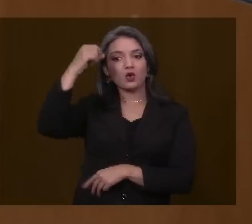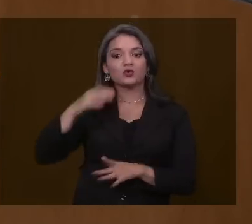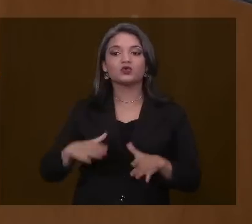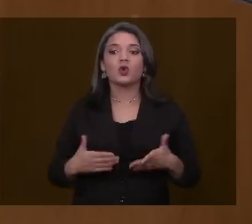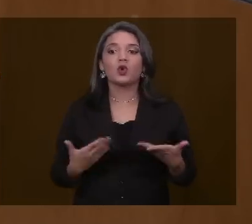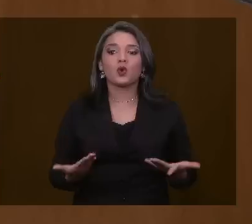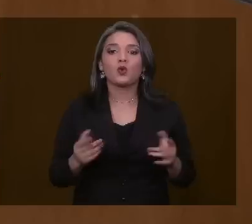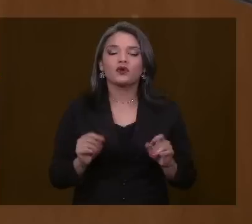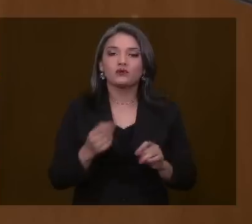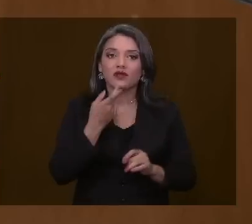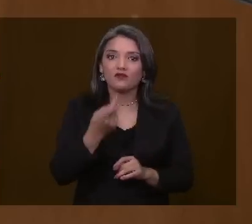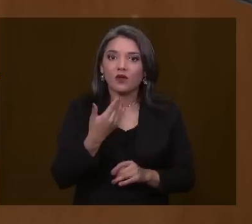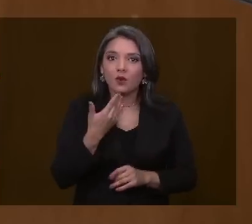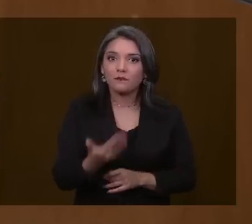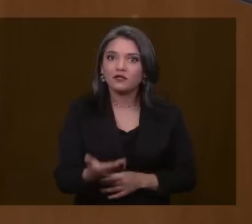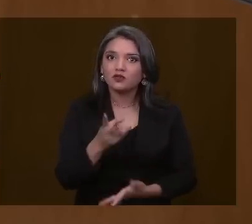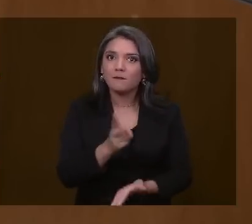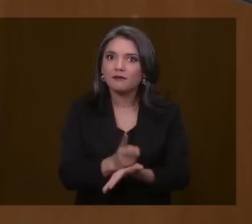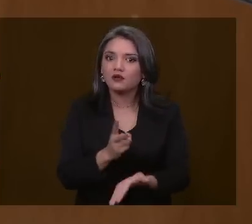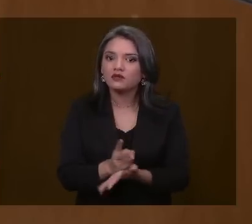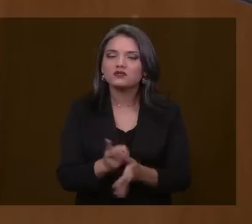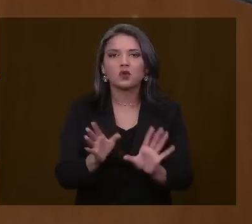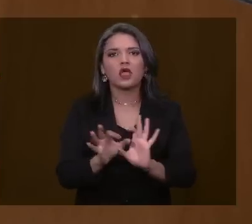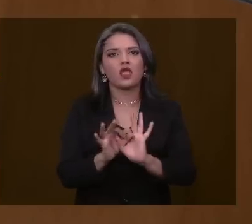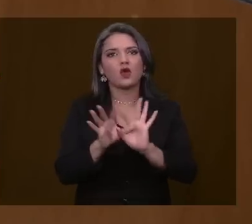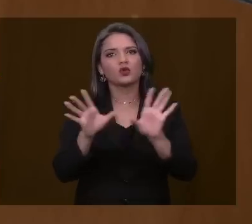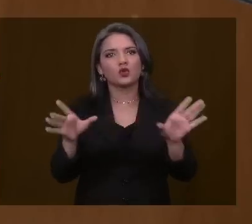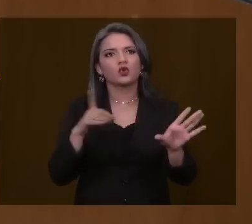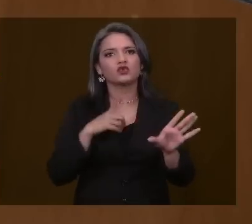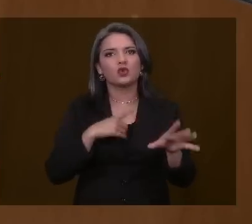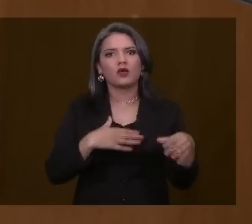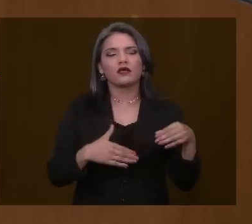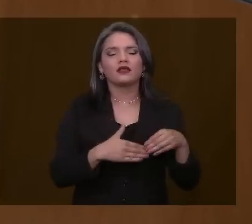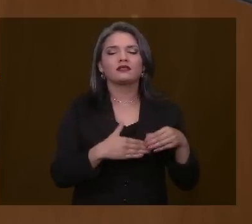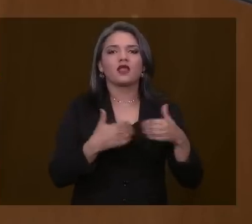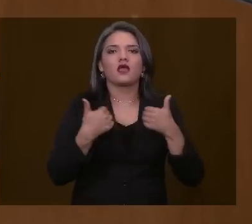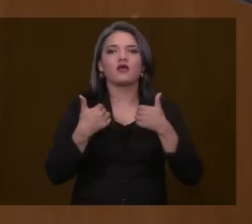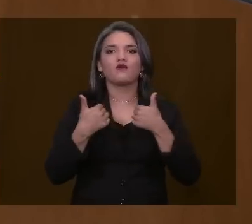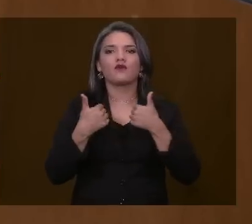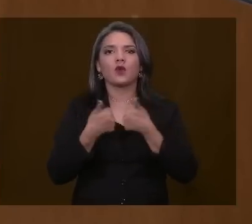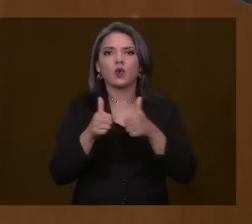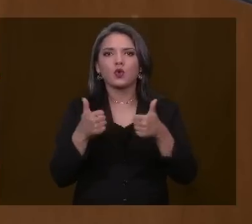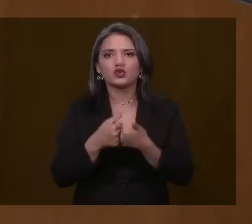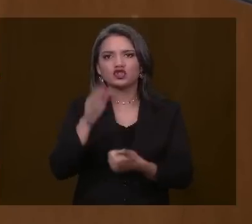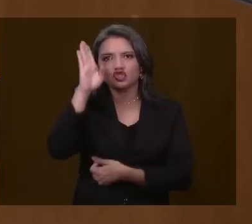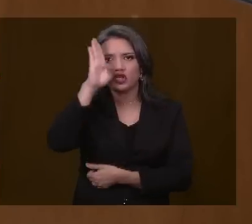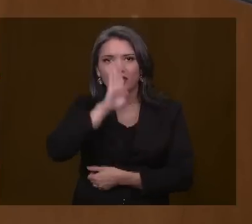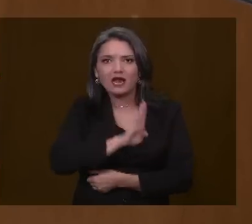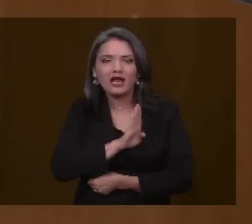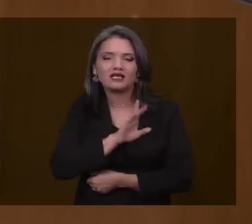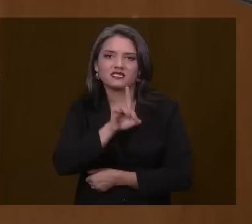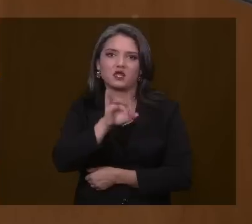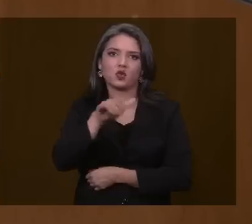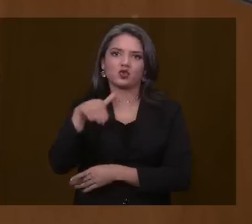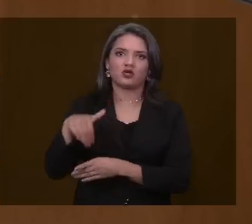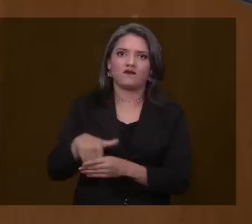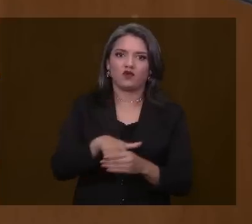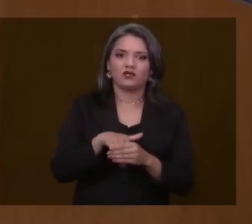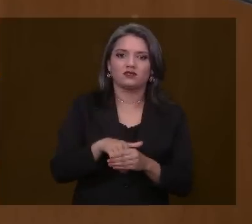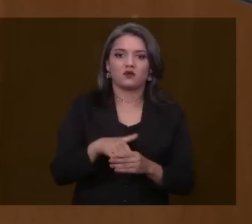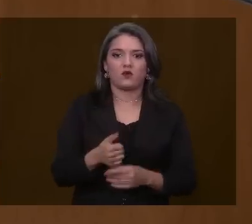a manutenção e autorizou a expansão do transporte público gratuito no dia das eleições, a